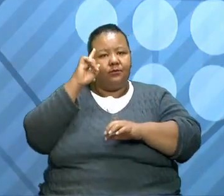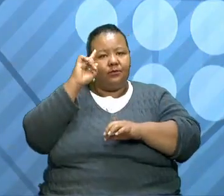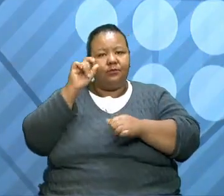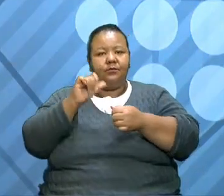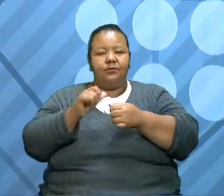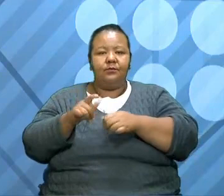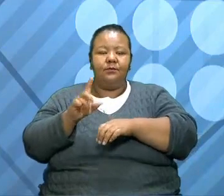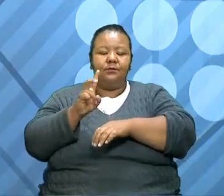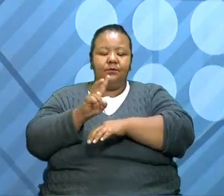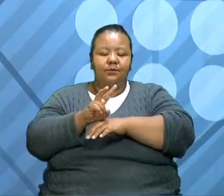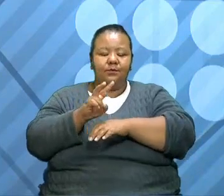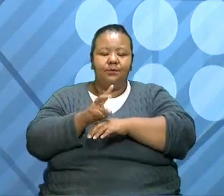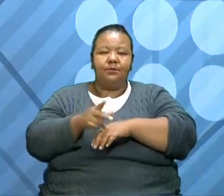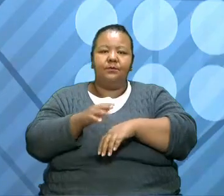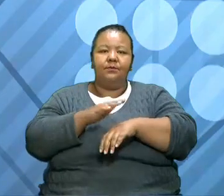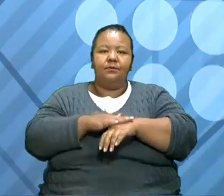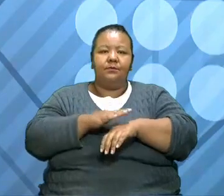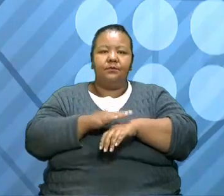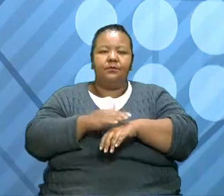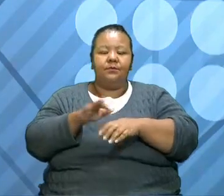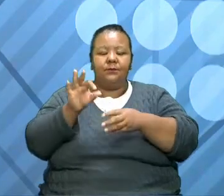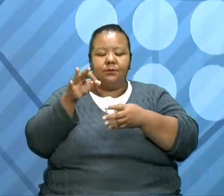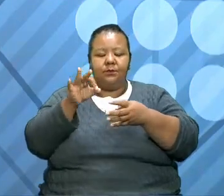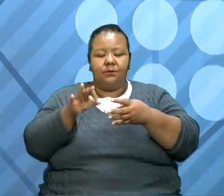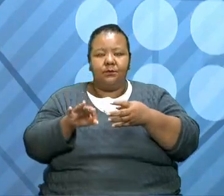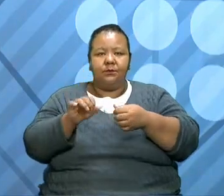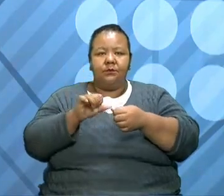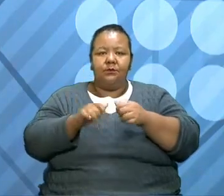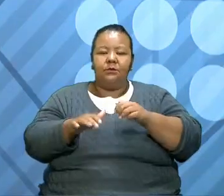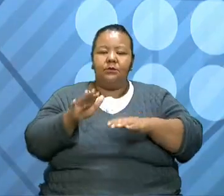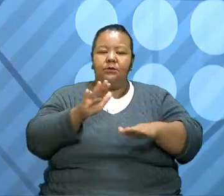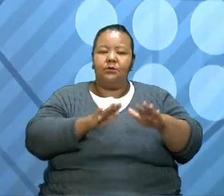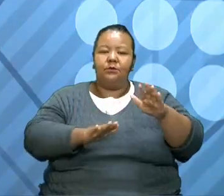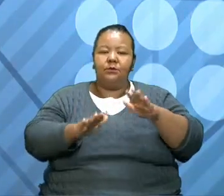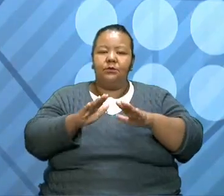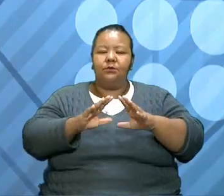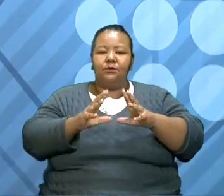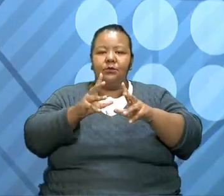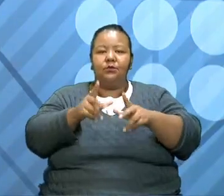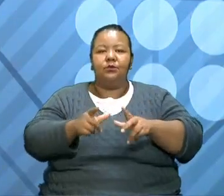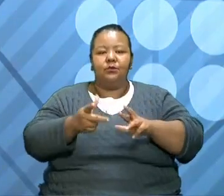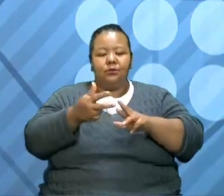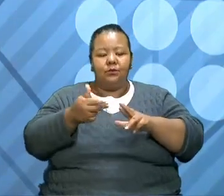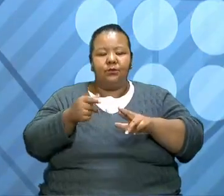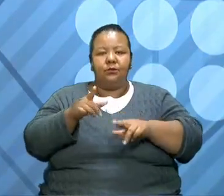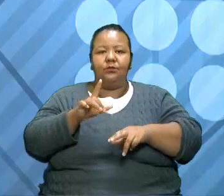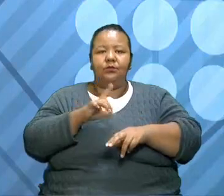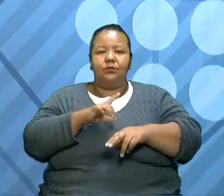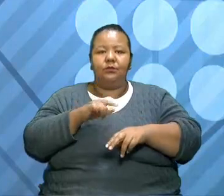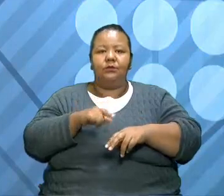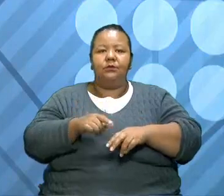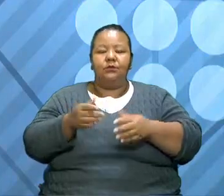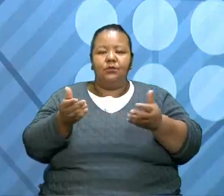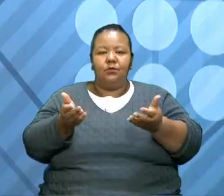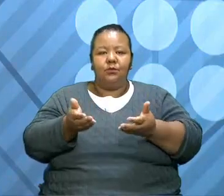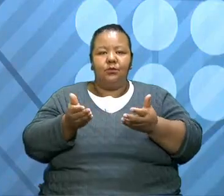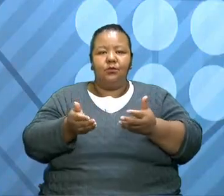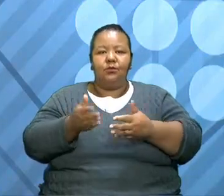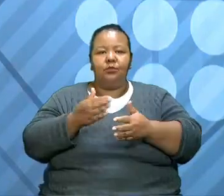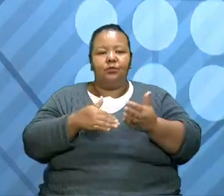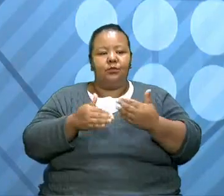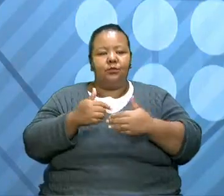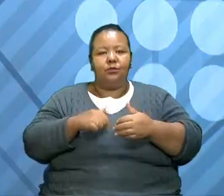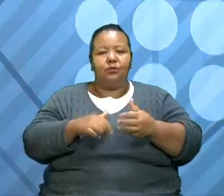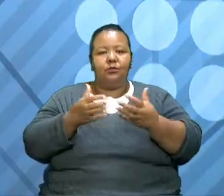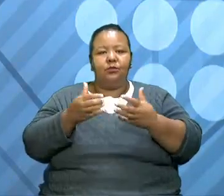gestão do seu tempo, revisa depois, faz a organização de todos os recursos que você tem hoje. Todo mundo